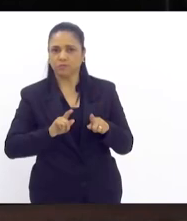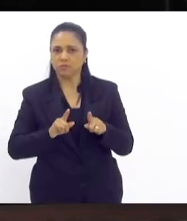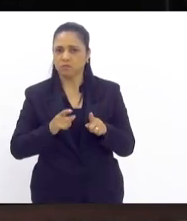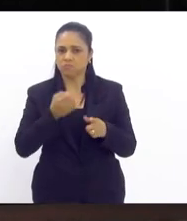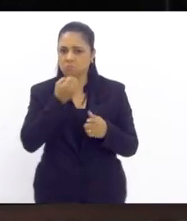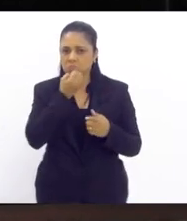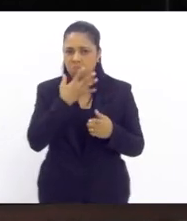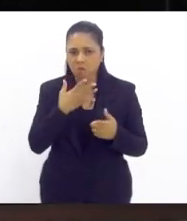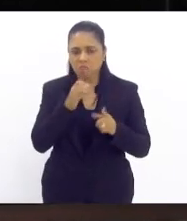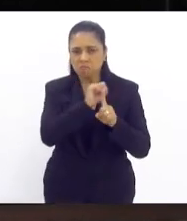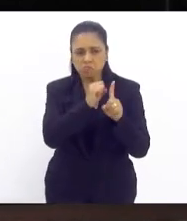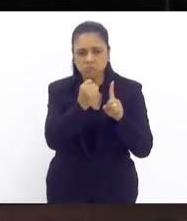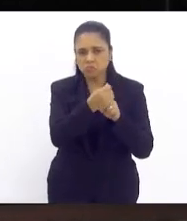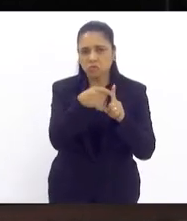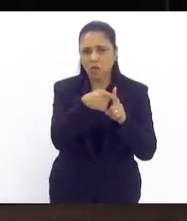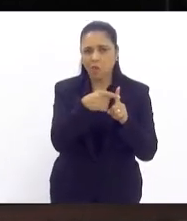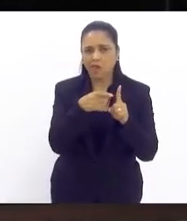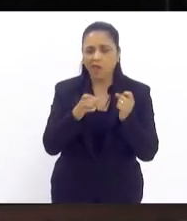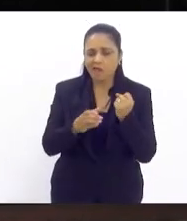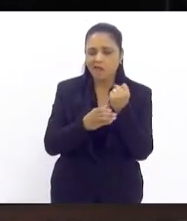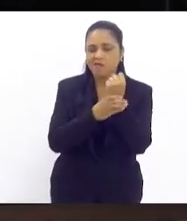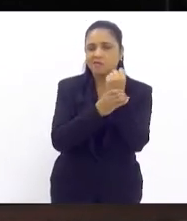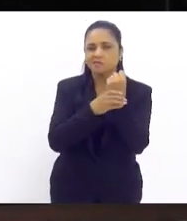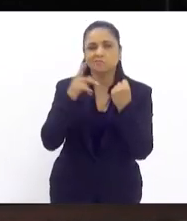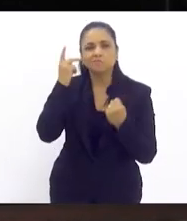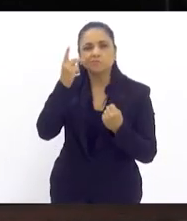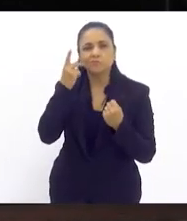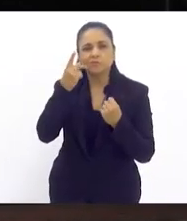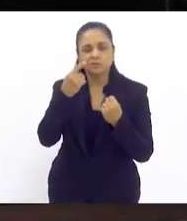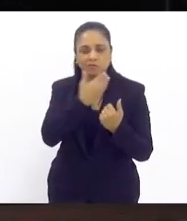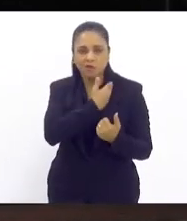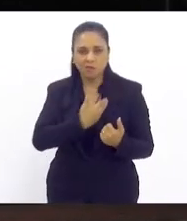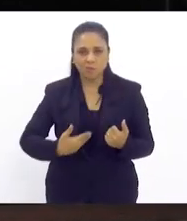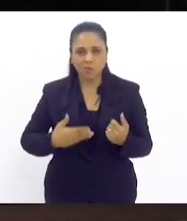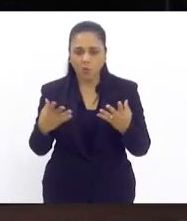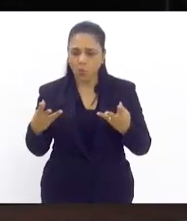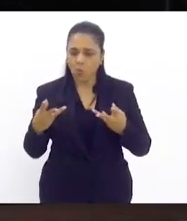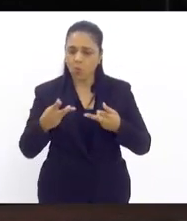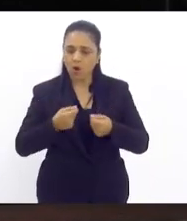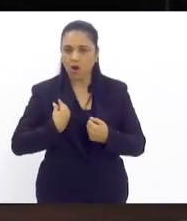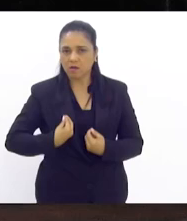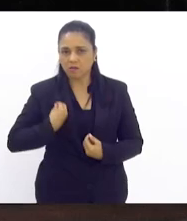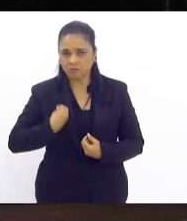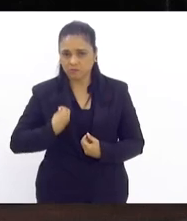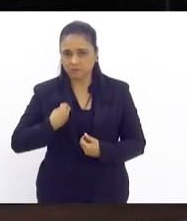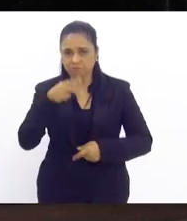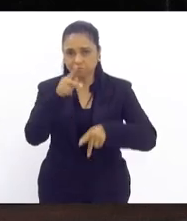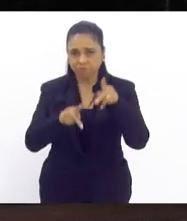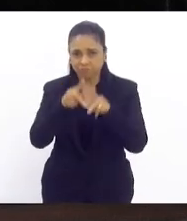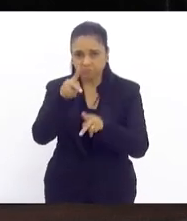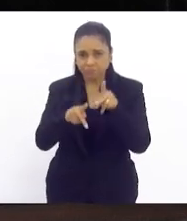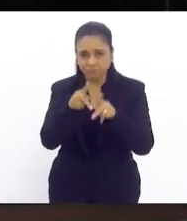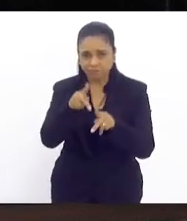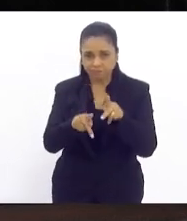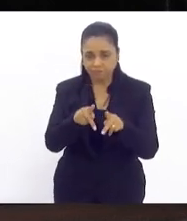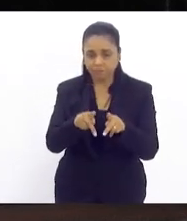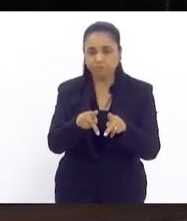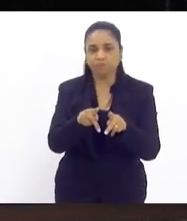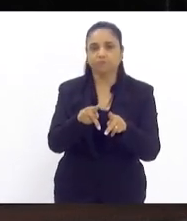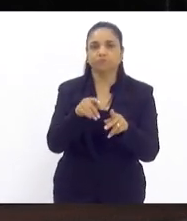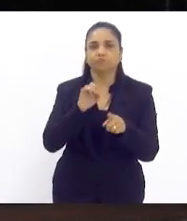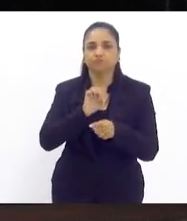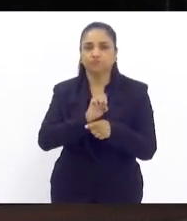bem-estar, é a garantia de políticas públicas de qualidade de vida à população fluminense e